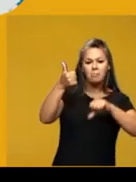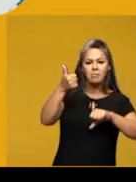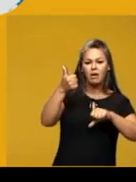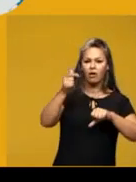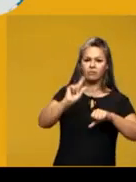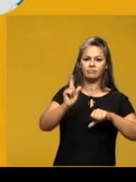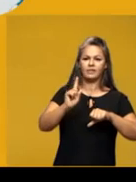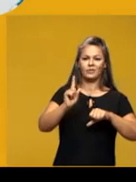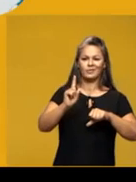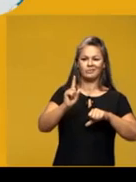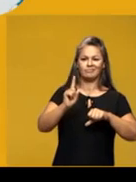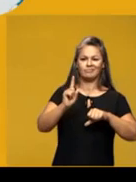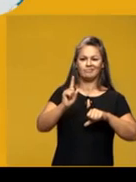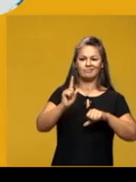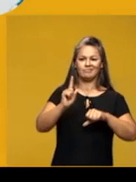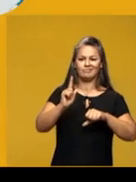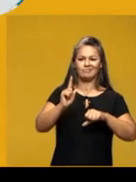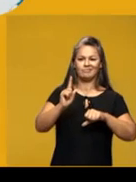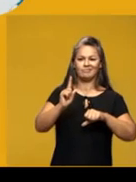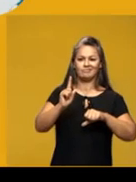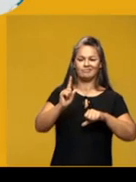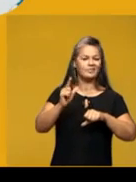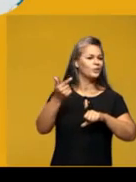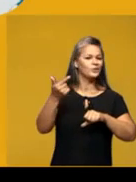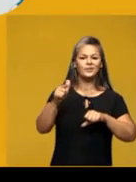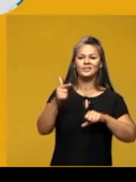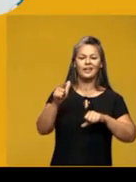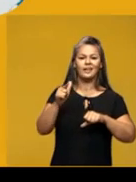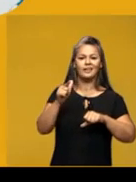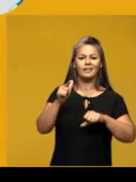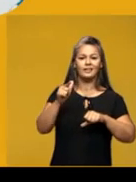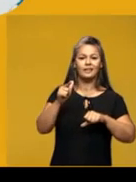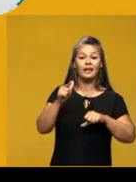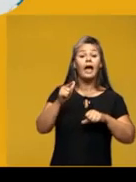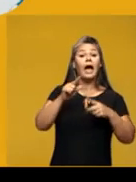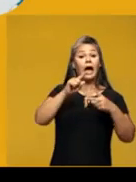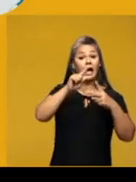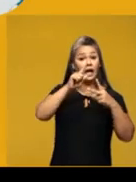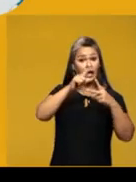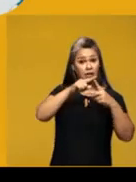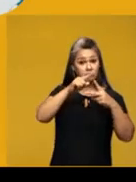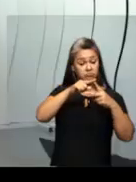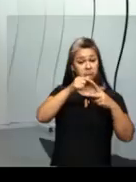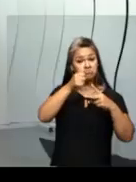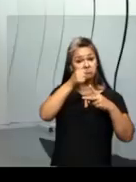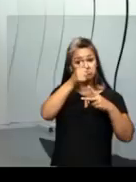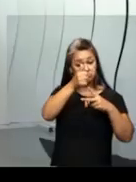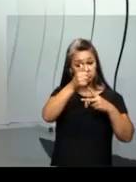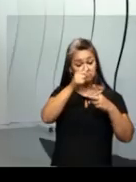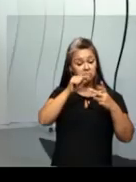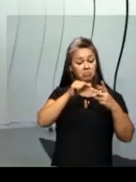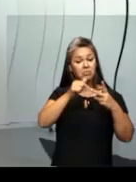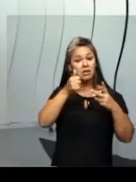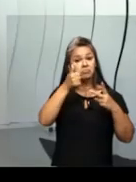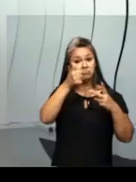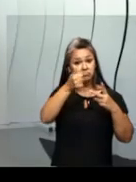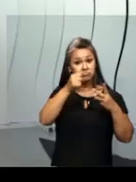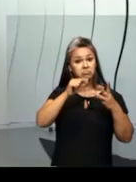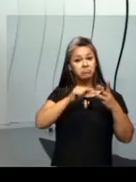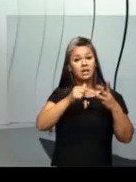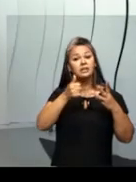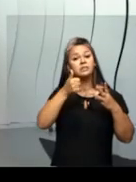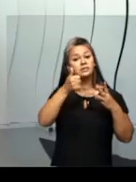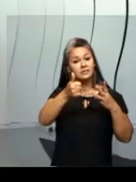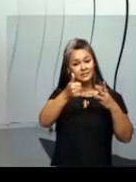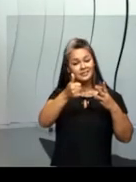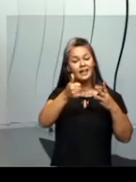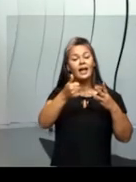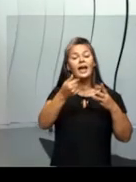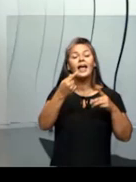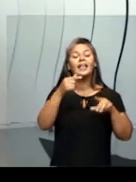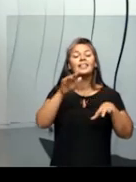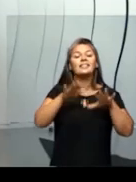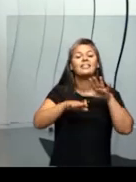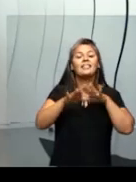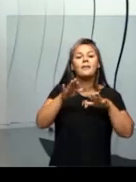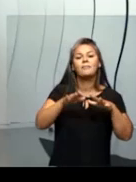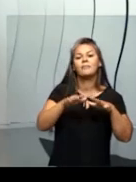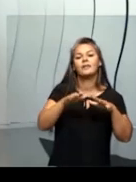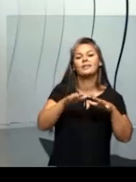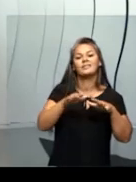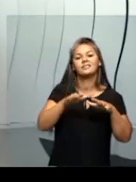para vocês verem. Qual que é a melhor? Não existe uma melhor, né? Ou seja, vai depender do período, para a época e aquilo que